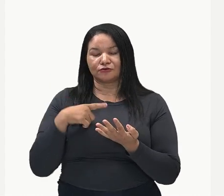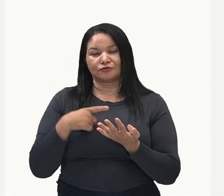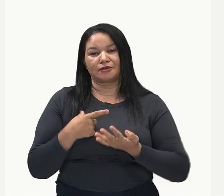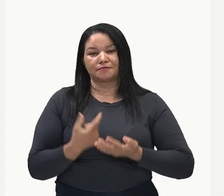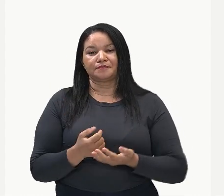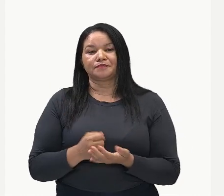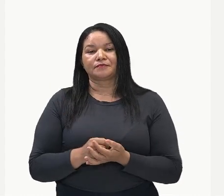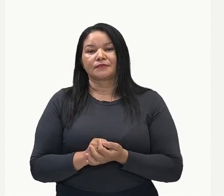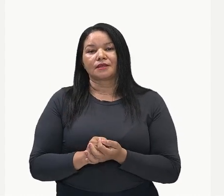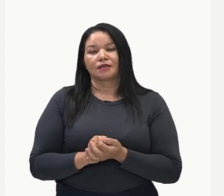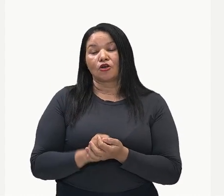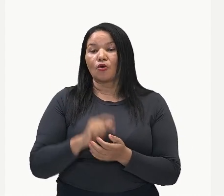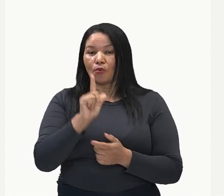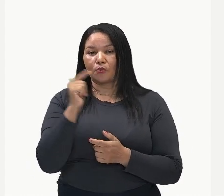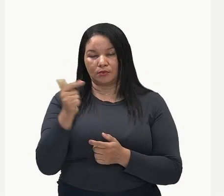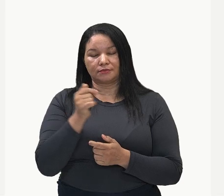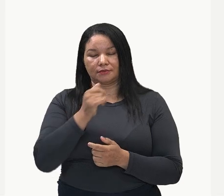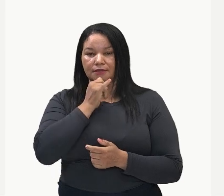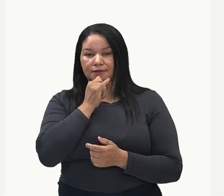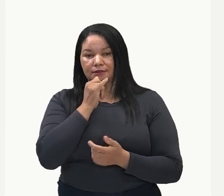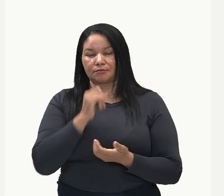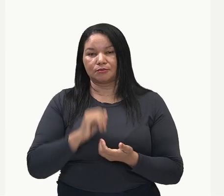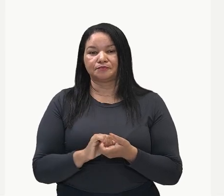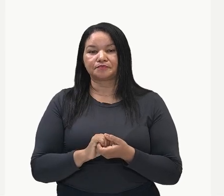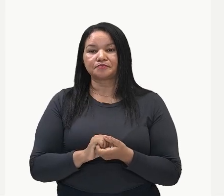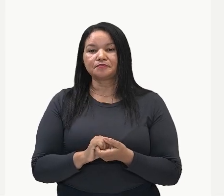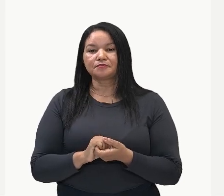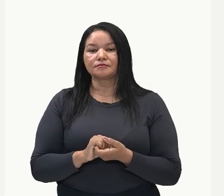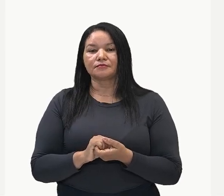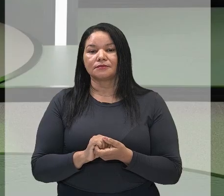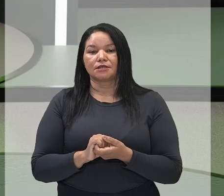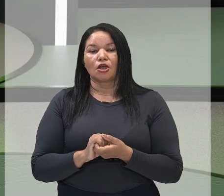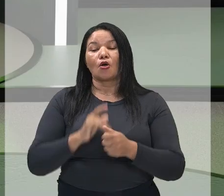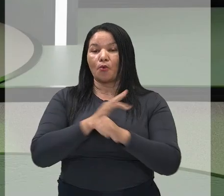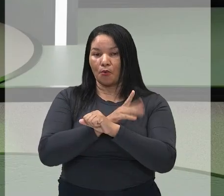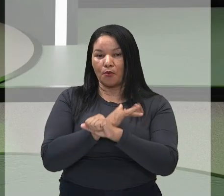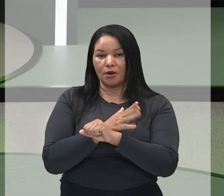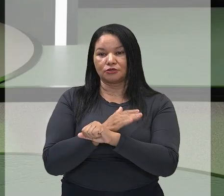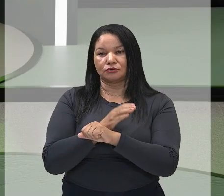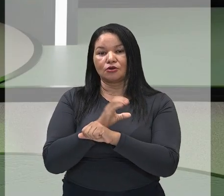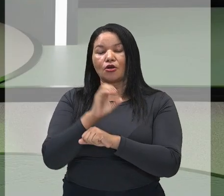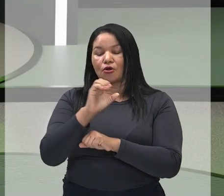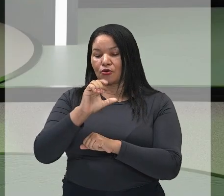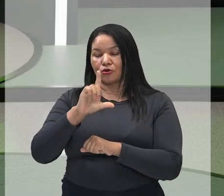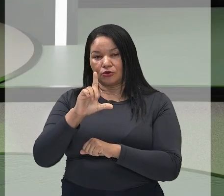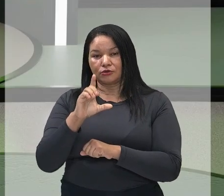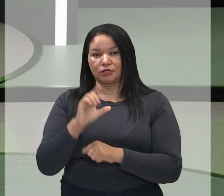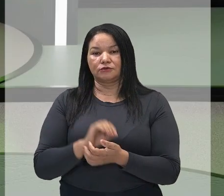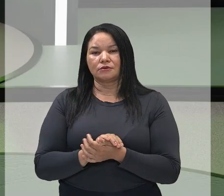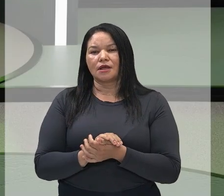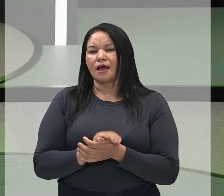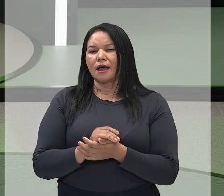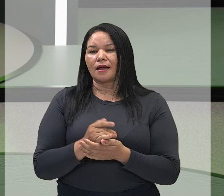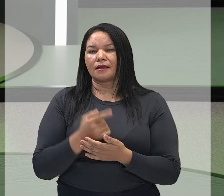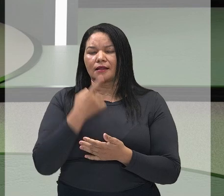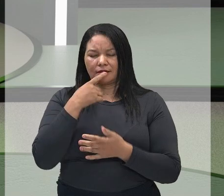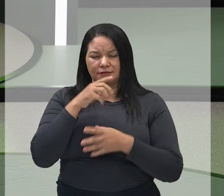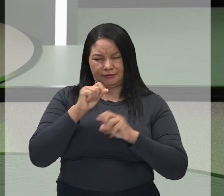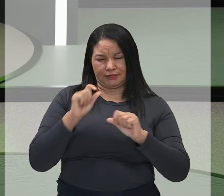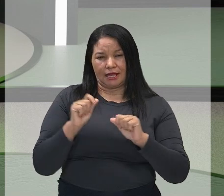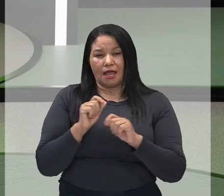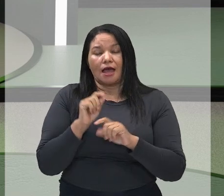quero destacar, por exemplo, o ácido clorídrico. Embora ele seja um elemento extremamente ácido, ele